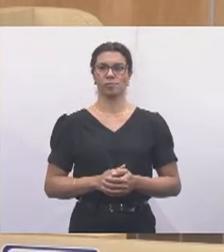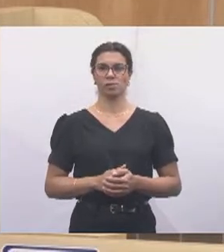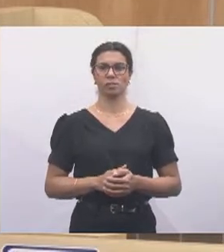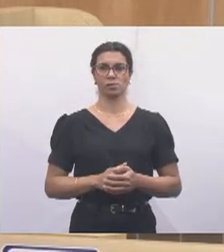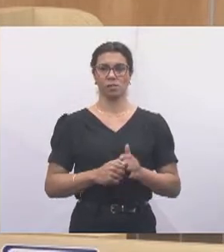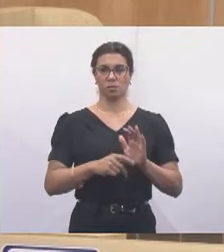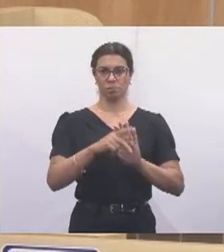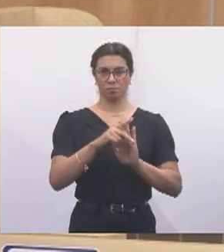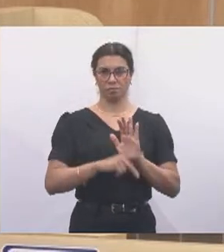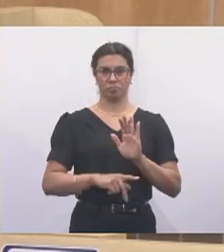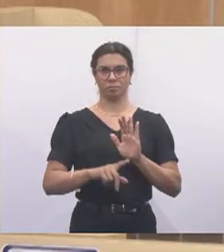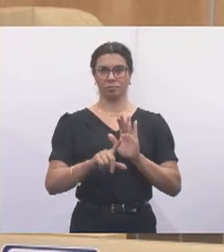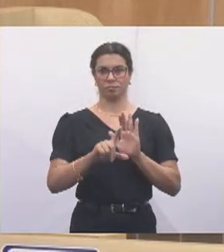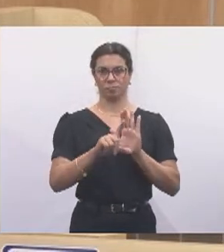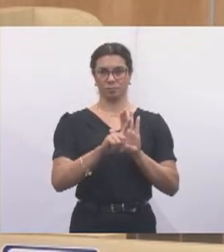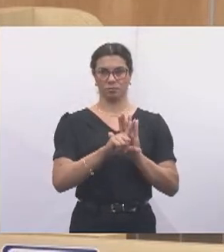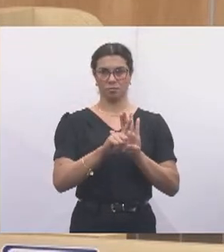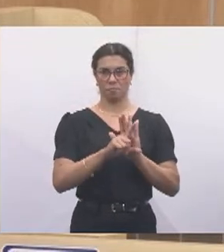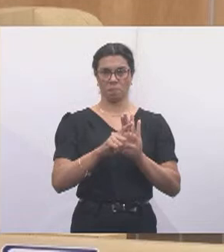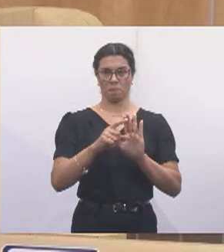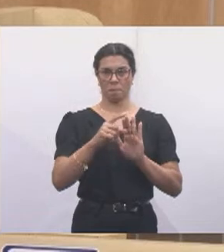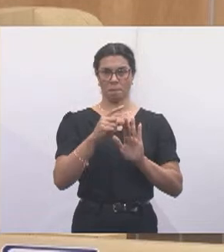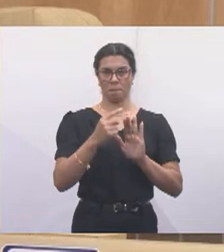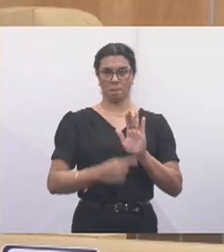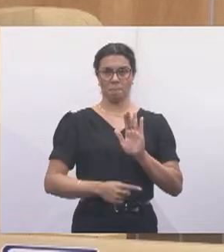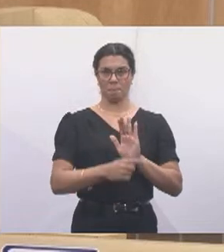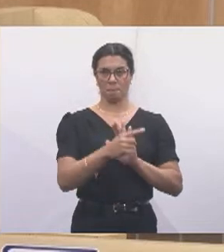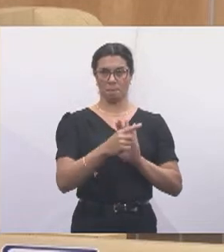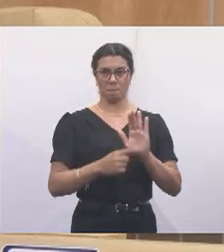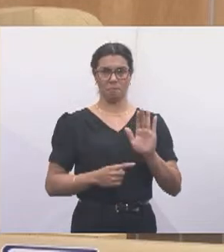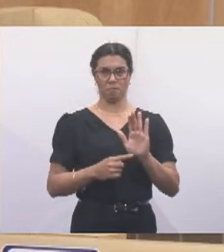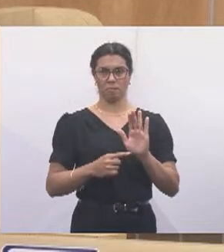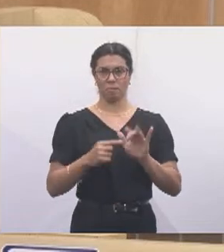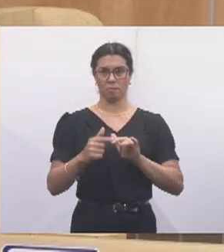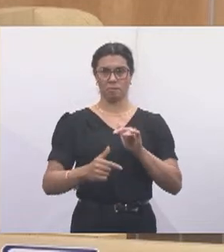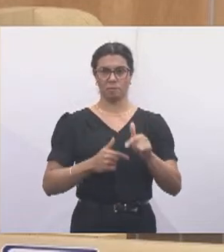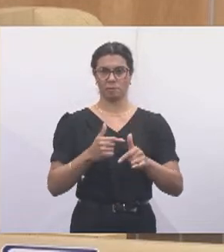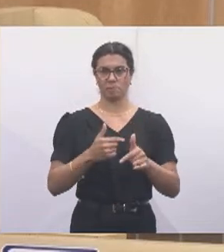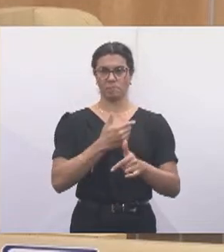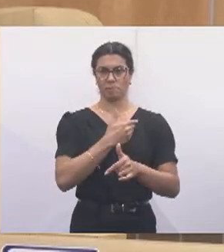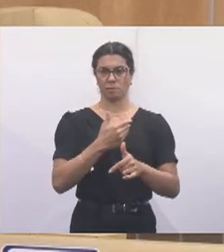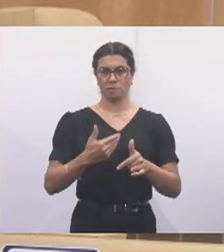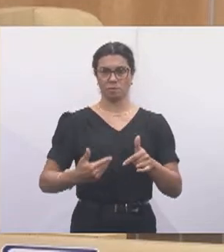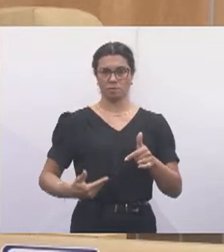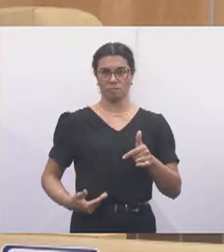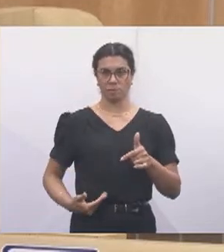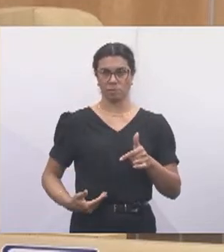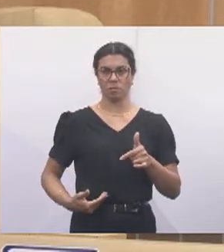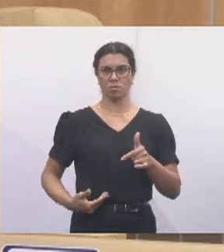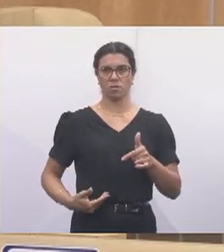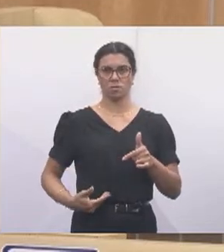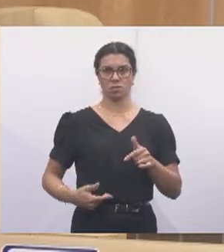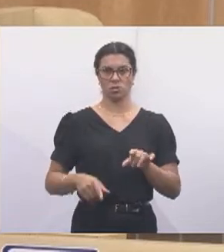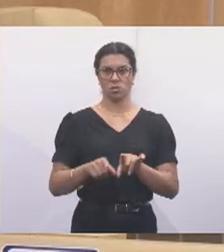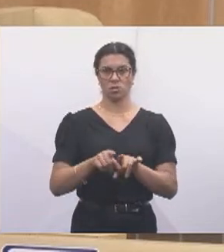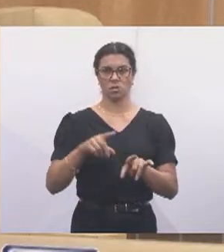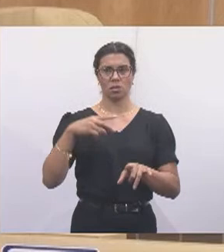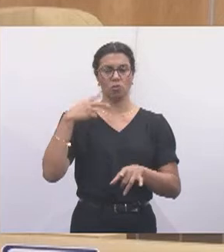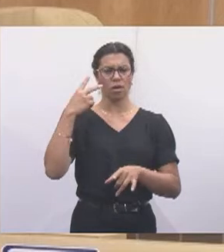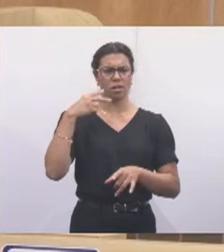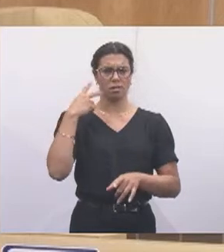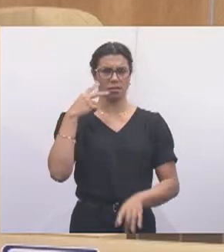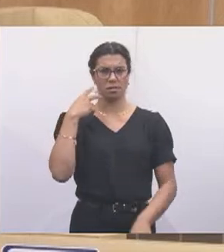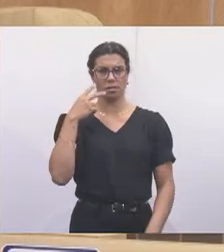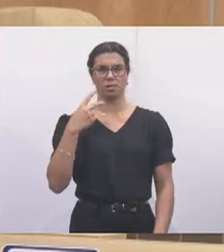o projeto de lei proíbe o servidor público de ser vereador. Isto é uma